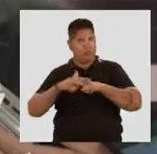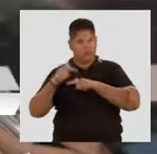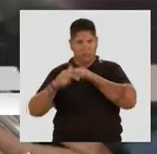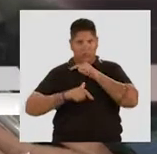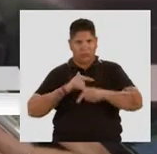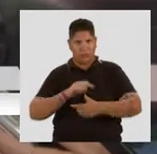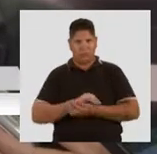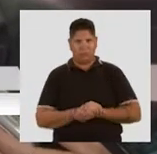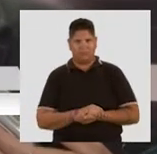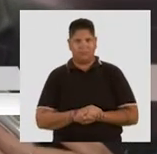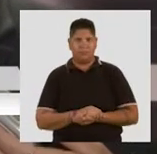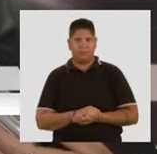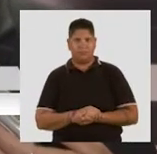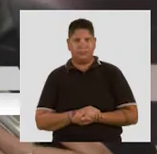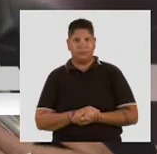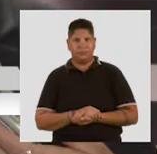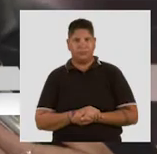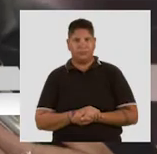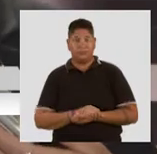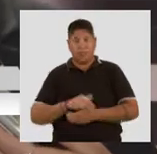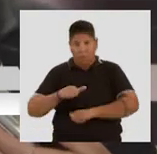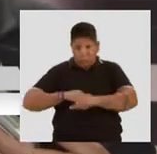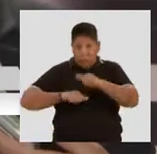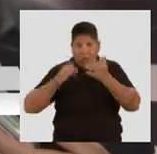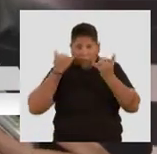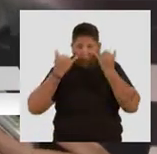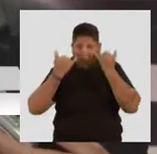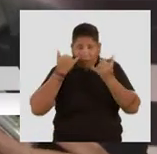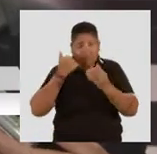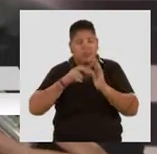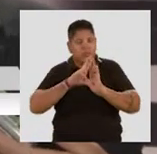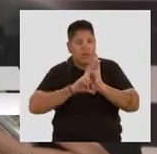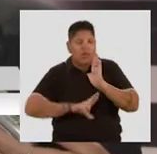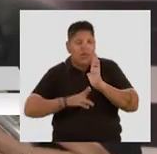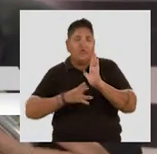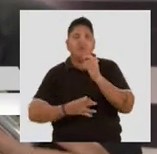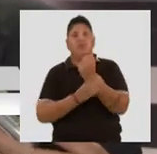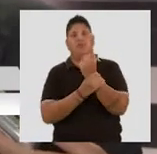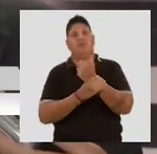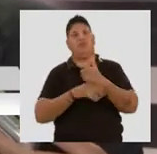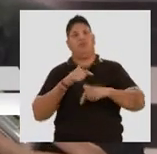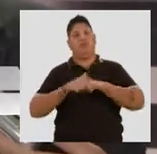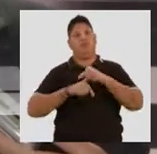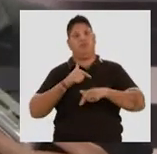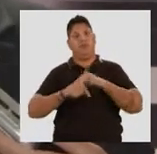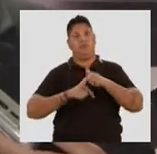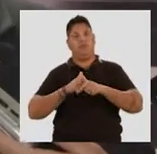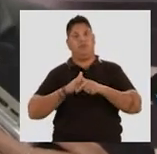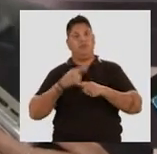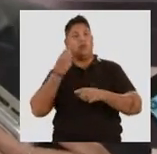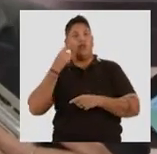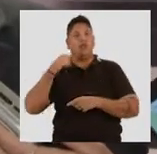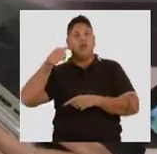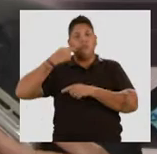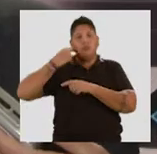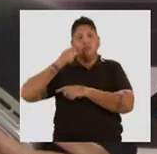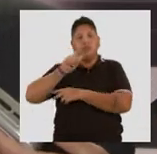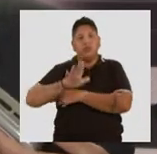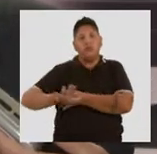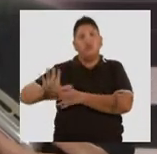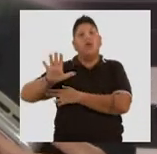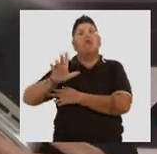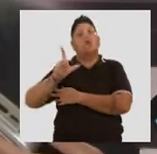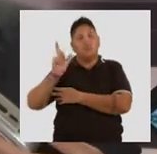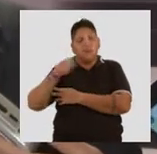Troca de informações, principalmente informações relacionadas à norma de segurança e saúde do trabalhador, para que a Advocacia Geral da